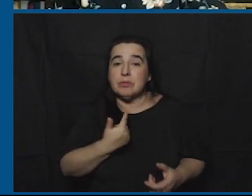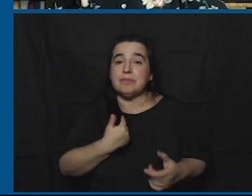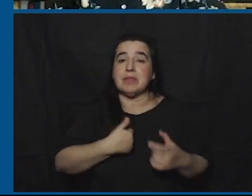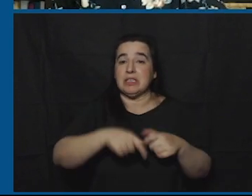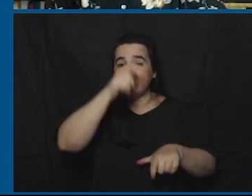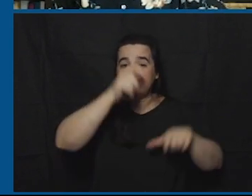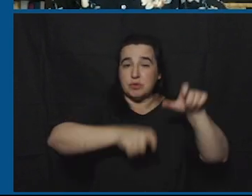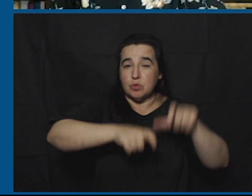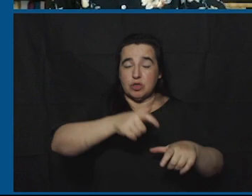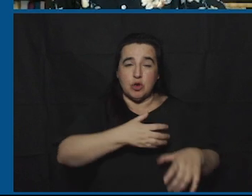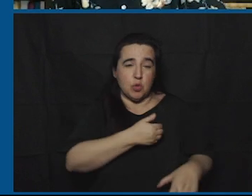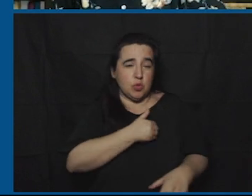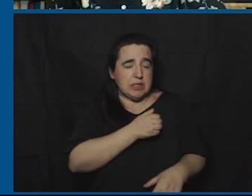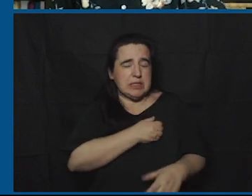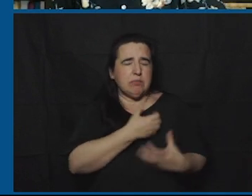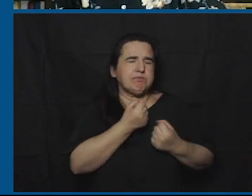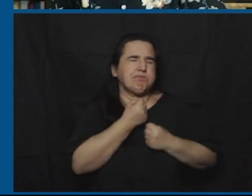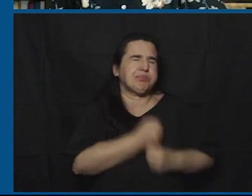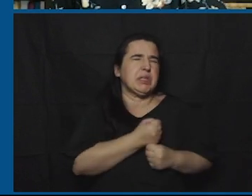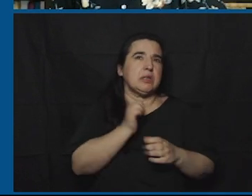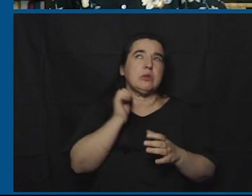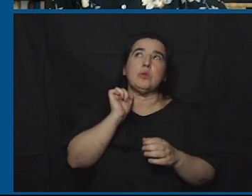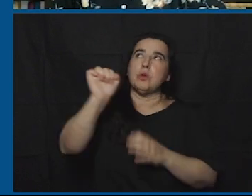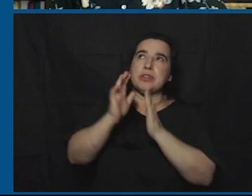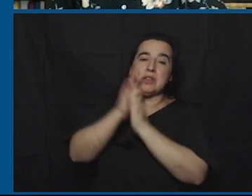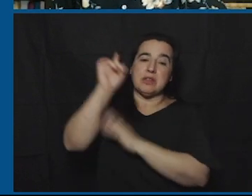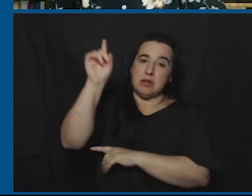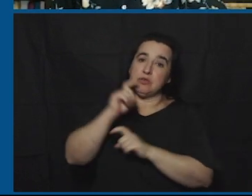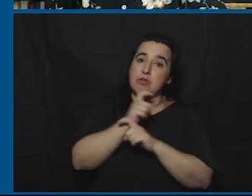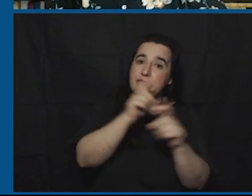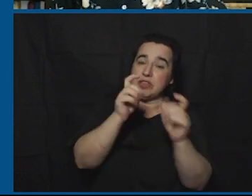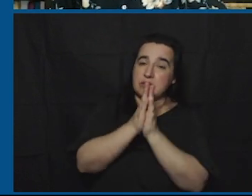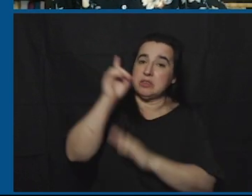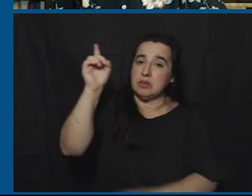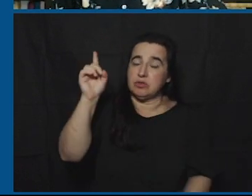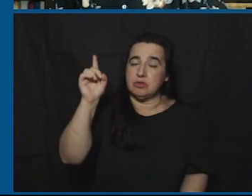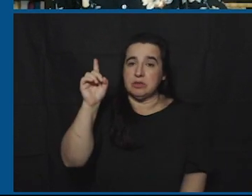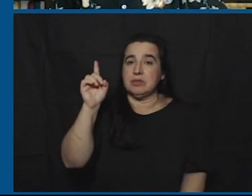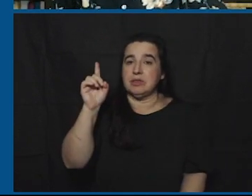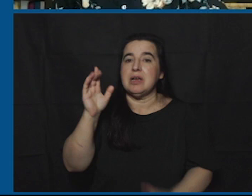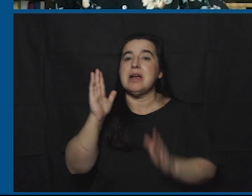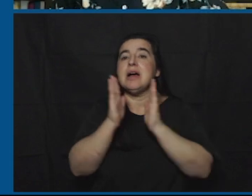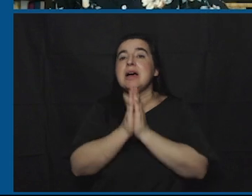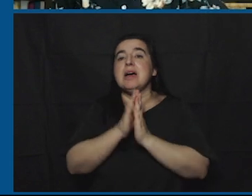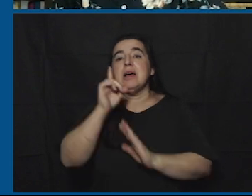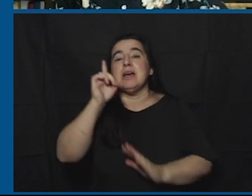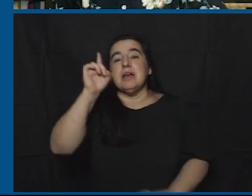no mal e endureceram o coração contra Deus e contra os apelos que ele tinha enviado, Deus então